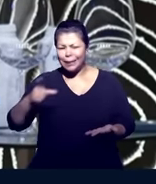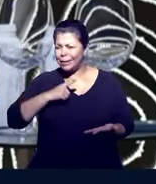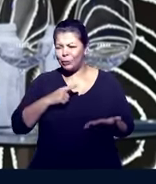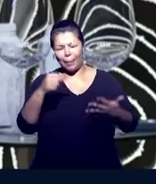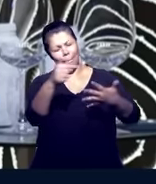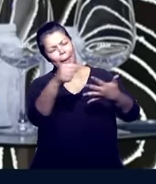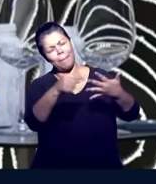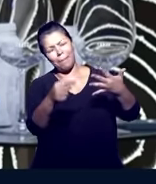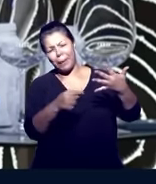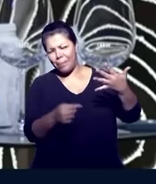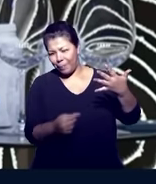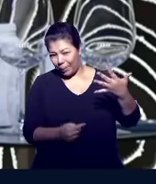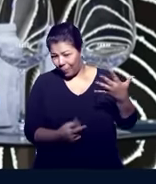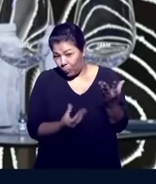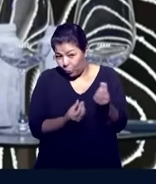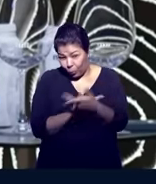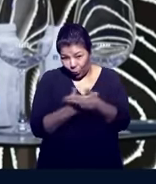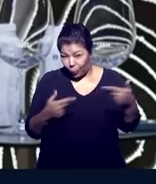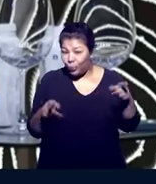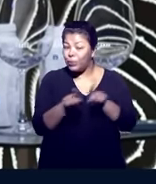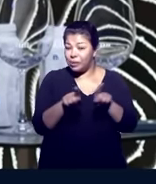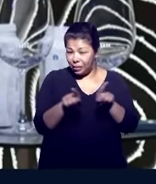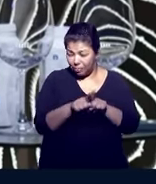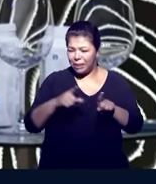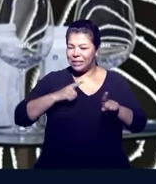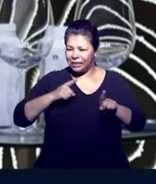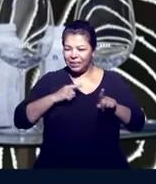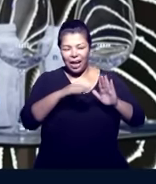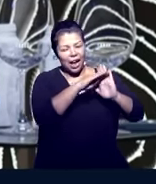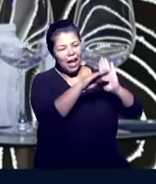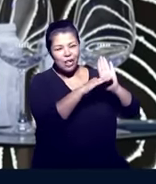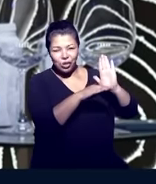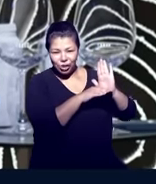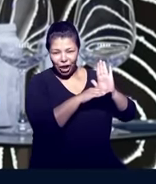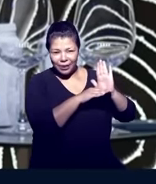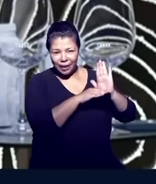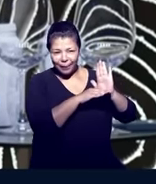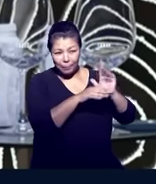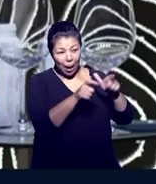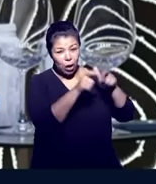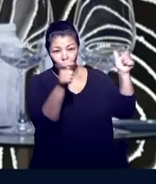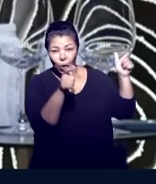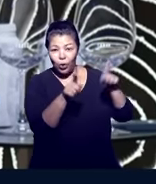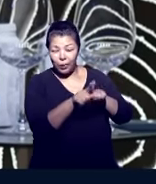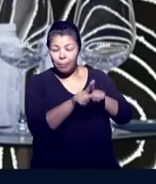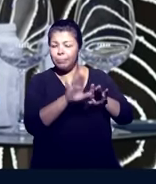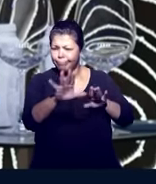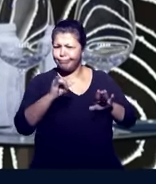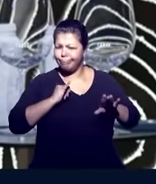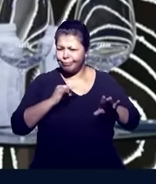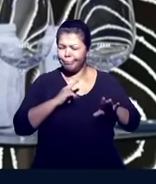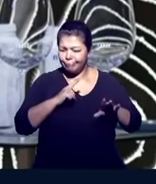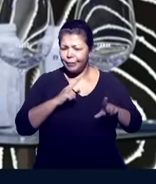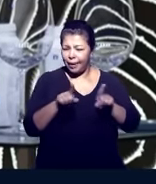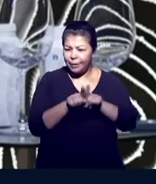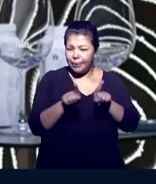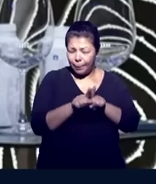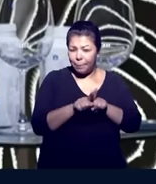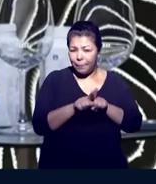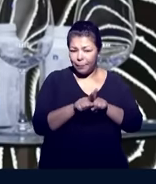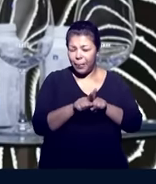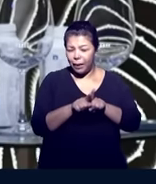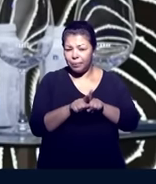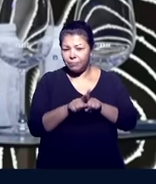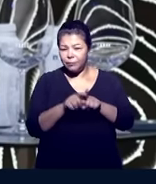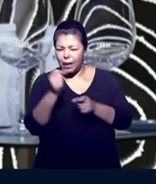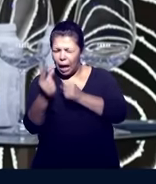muita coisa andando paralelamente a essa agenda macro que também tem efeitos macro embora sejam Reformas